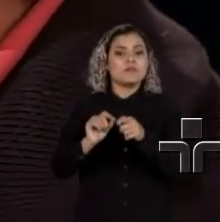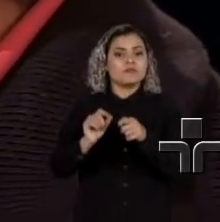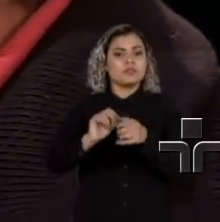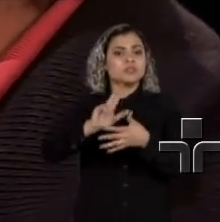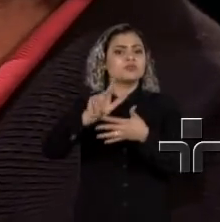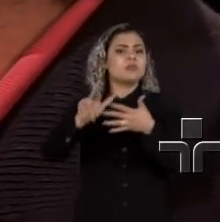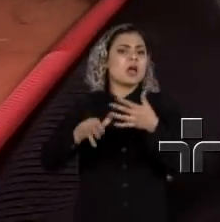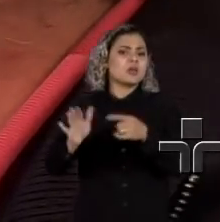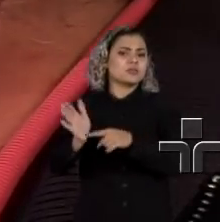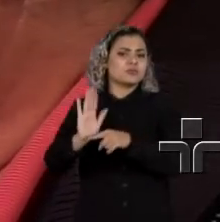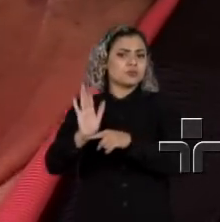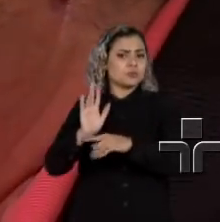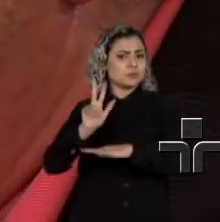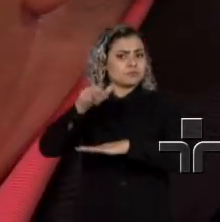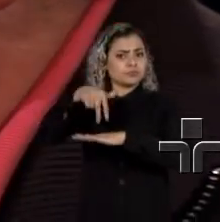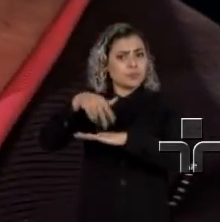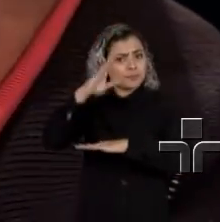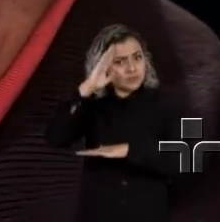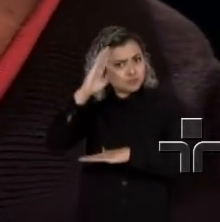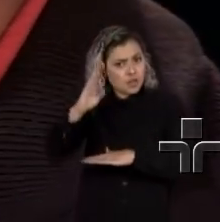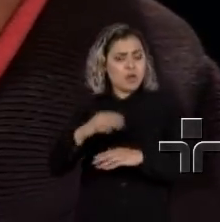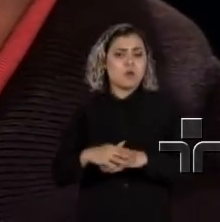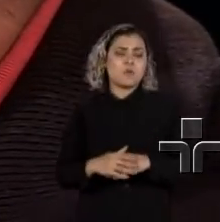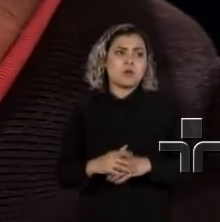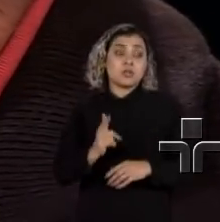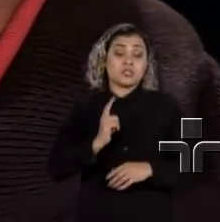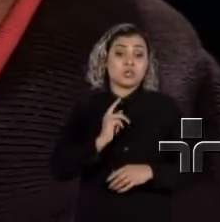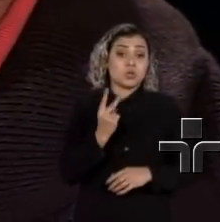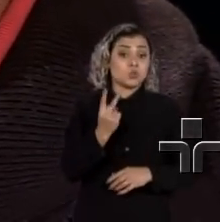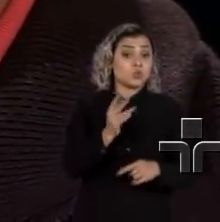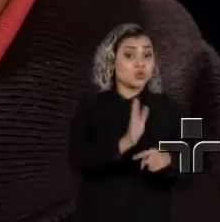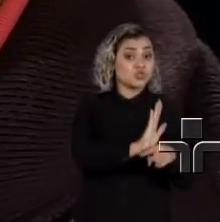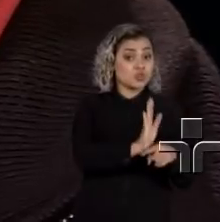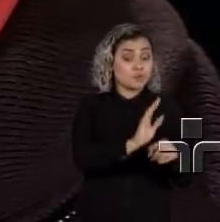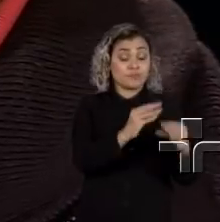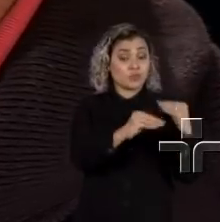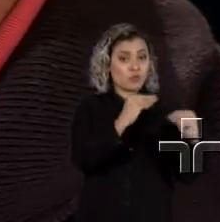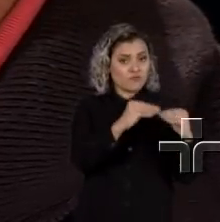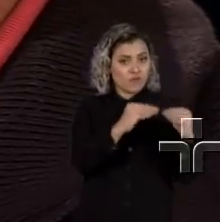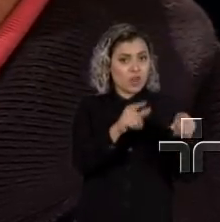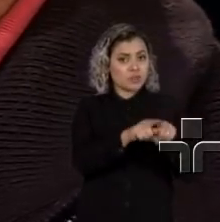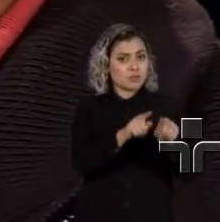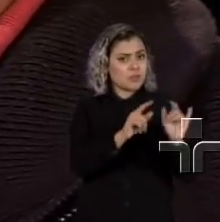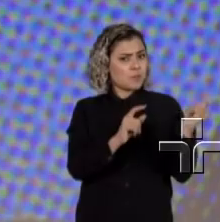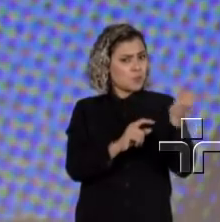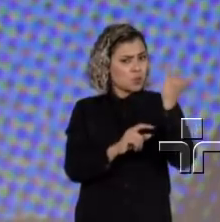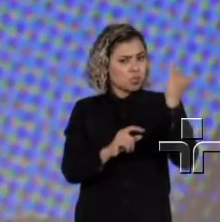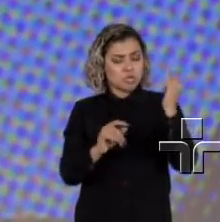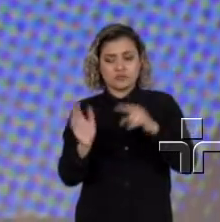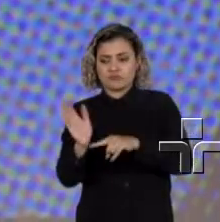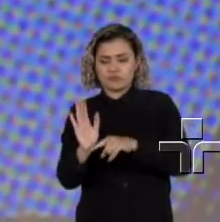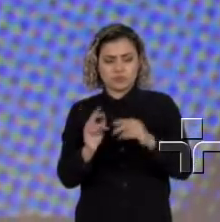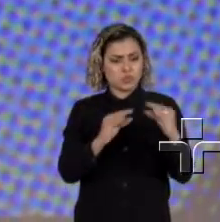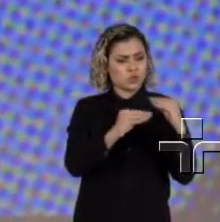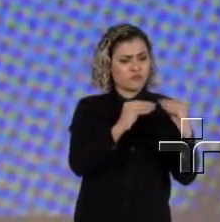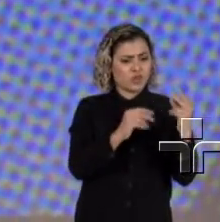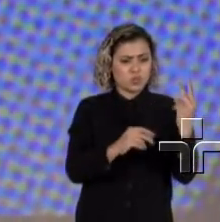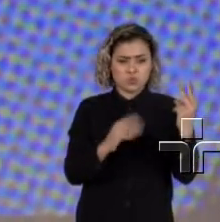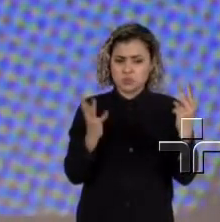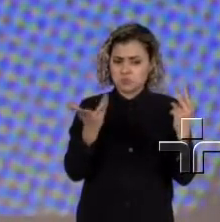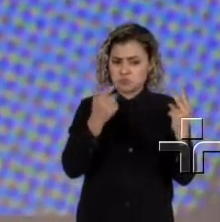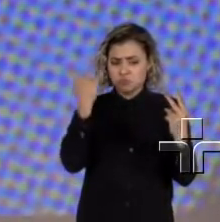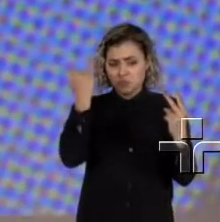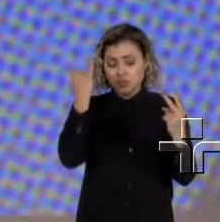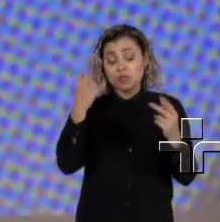vários filmes como protagonista, fiz 2 novelas com papéis importantíssimos, assim e tal, e teatro,